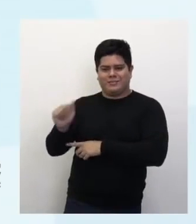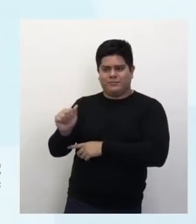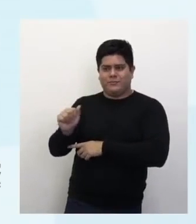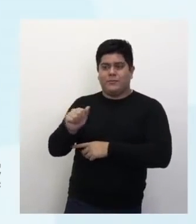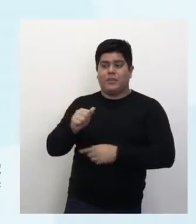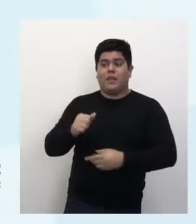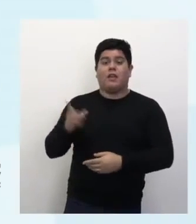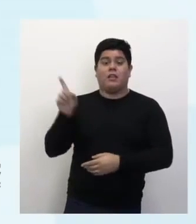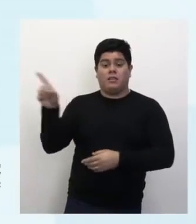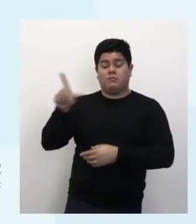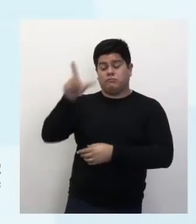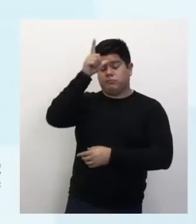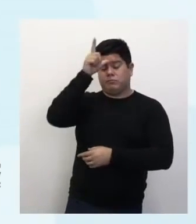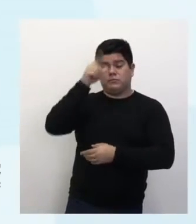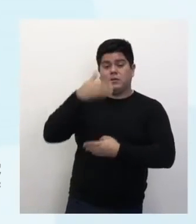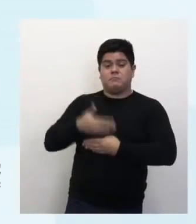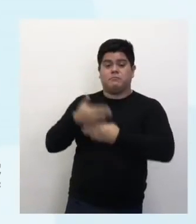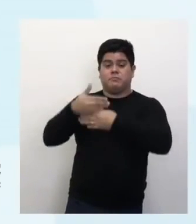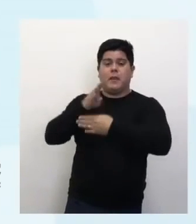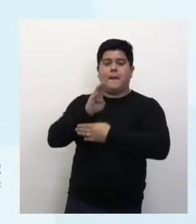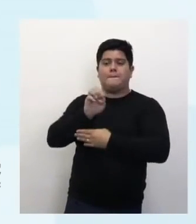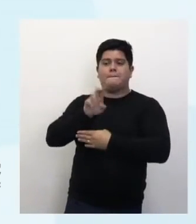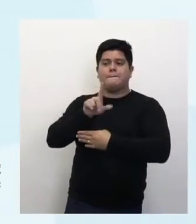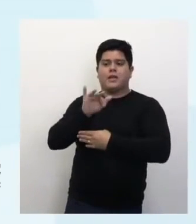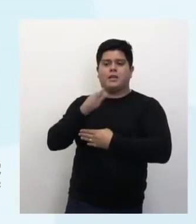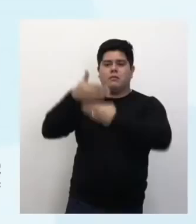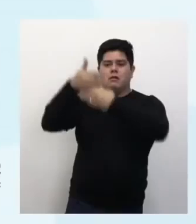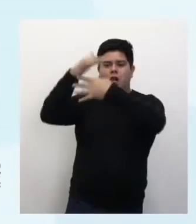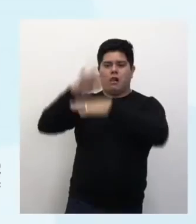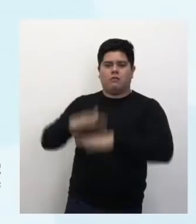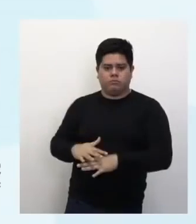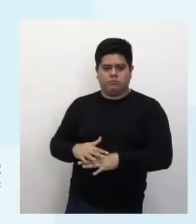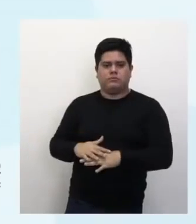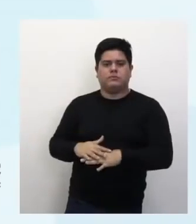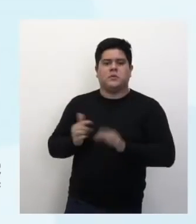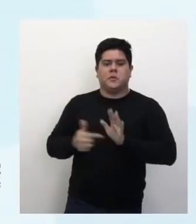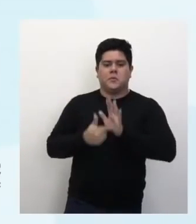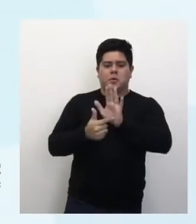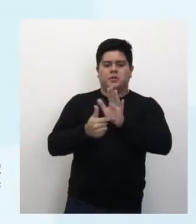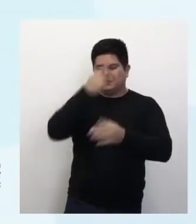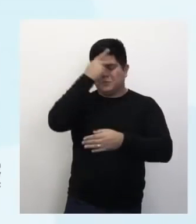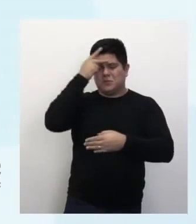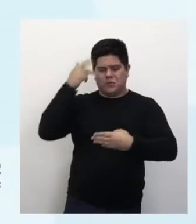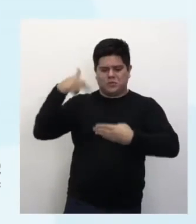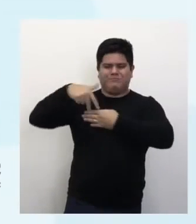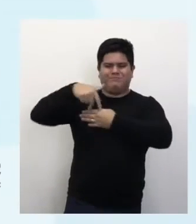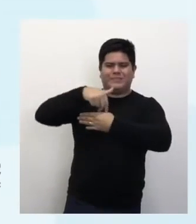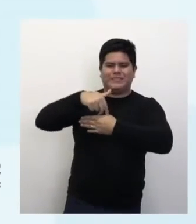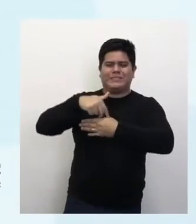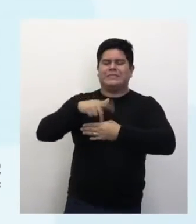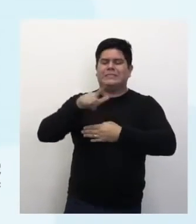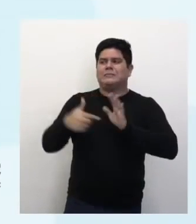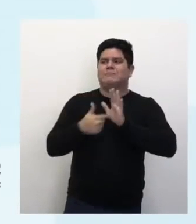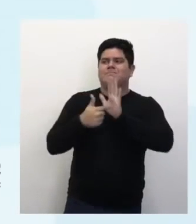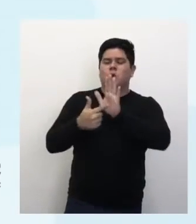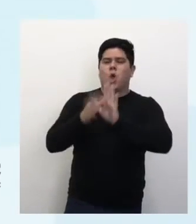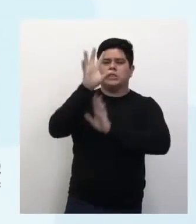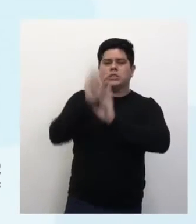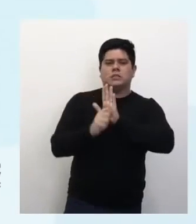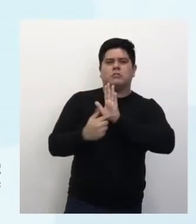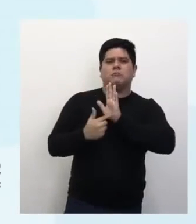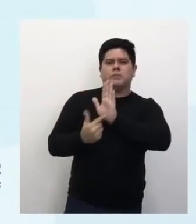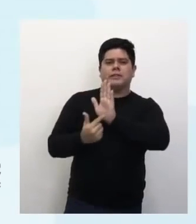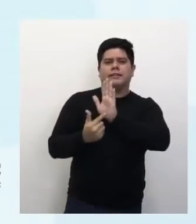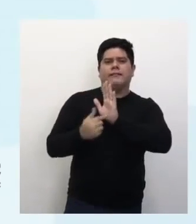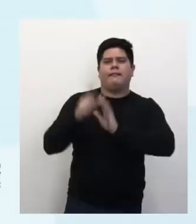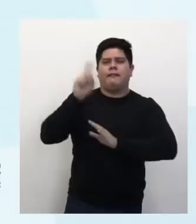em 1989, aí mostrando as pessoas aí, né, em cima do muro, demonstrando aí um símbolo, né, dessa questão